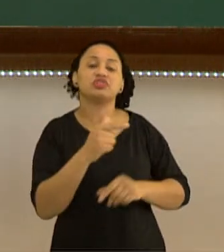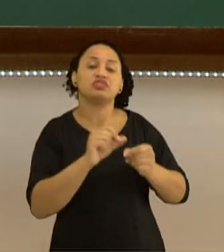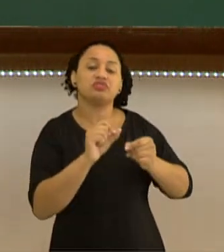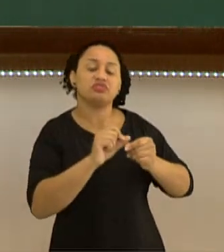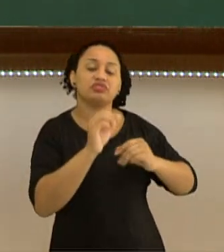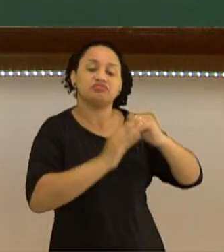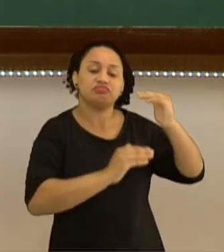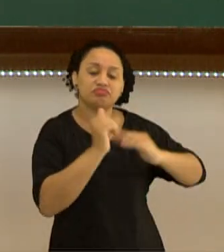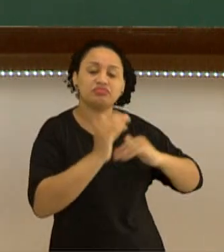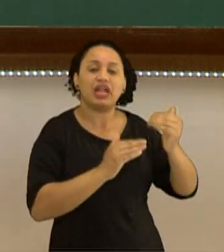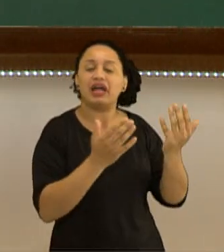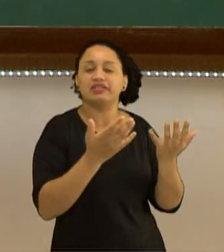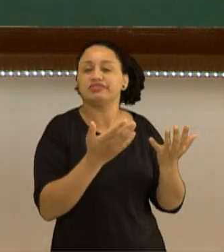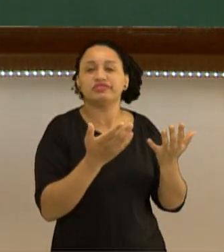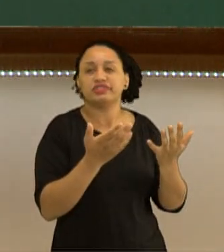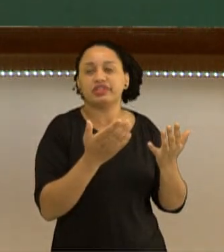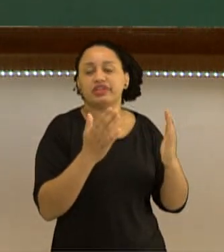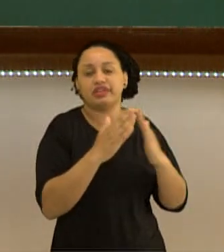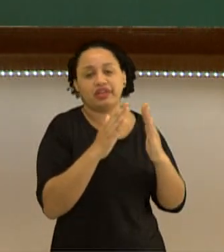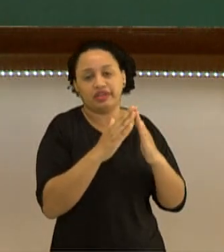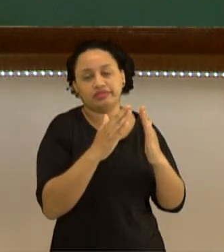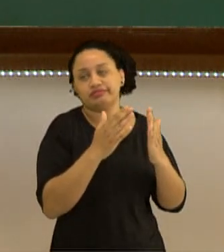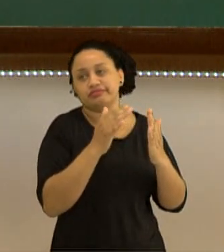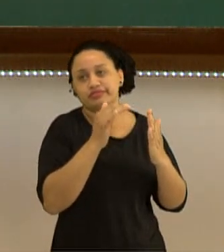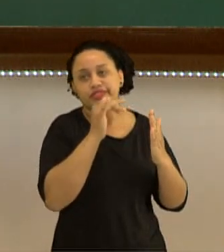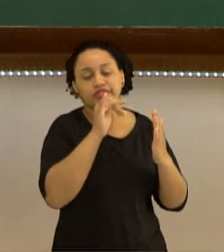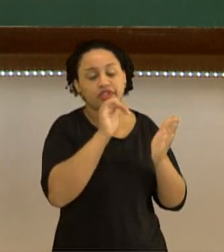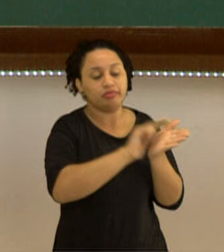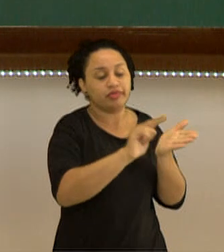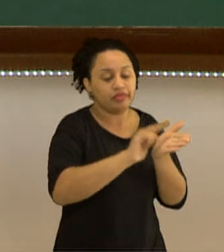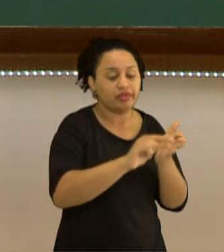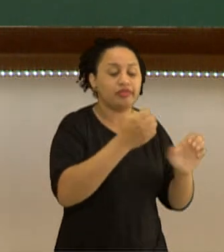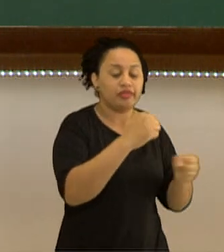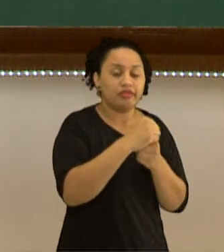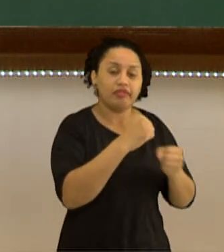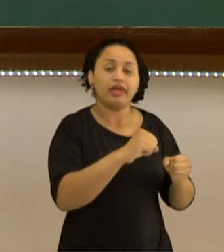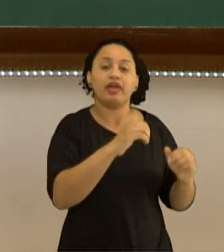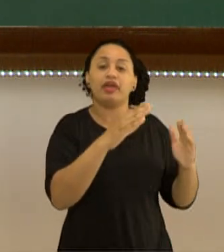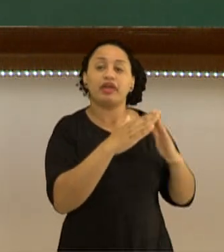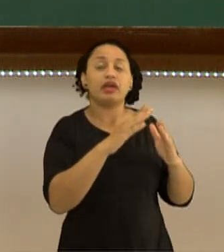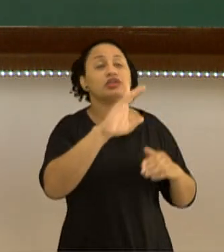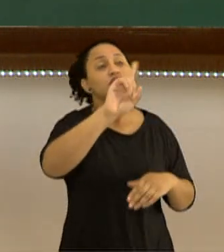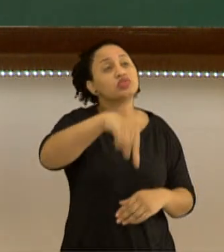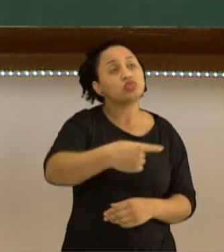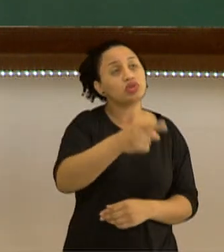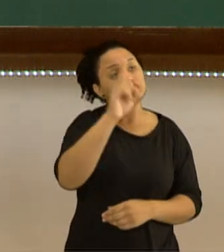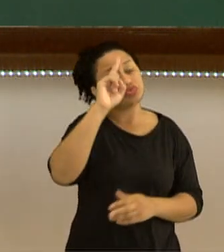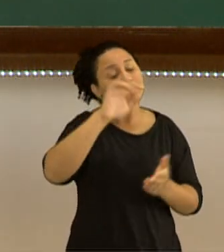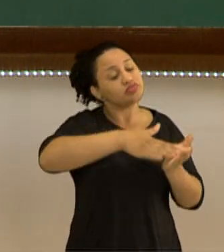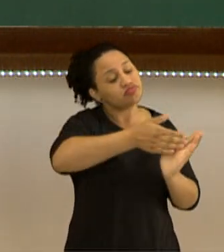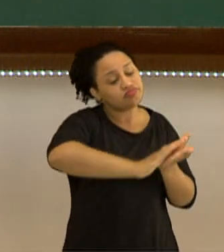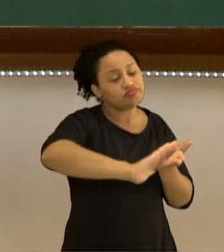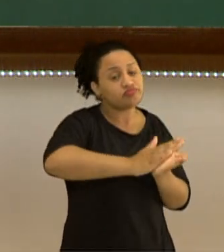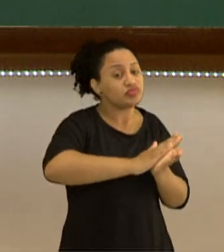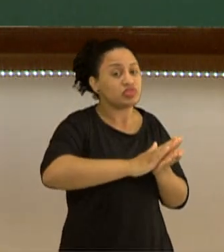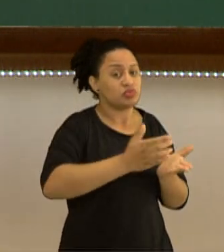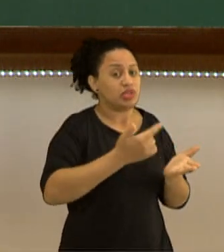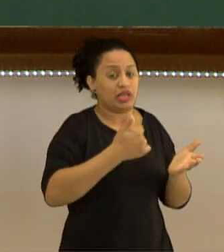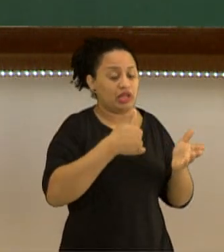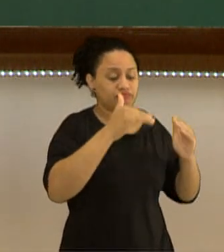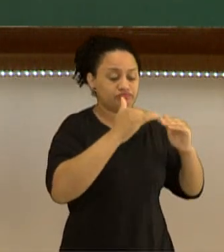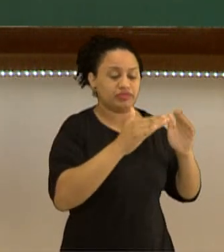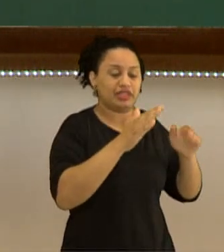for, né, um dia pode varrer a casa, no segundo dia estou lavando a louça, não existe uma frequência, um